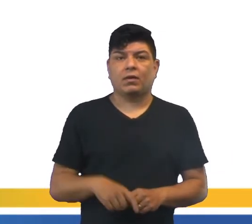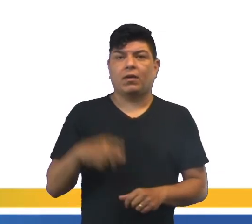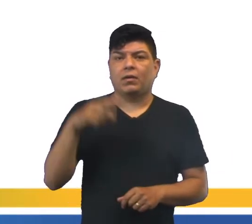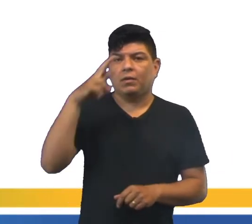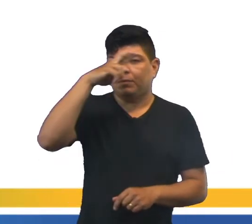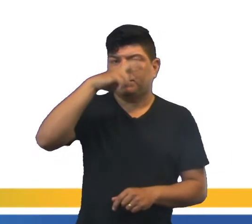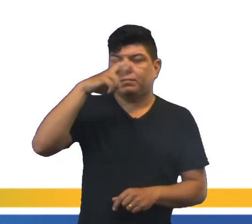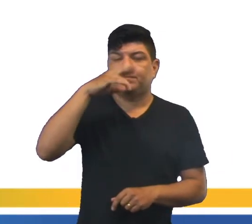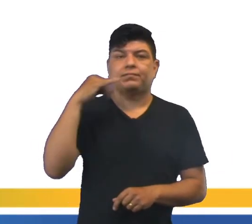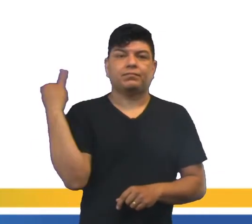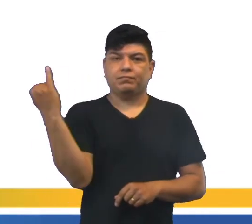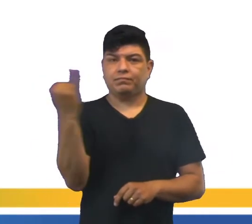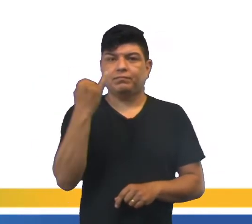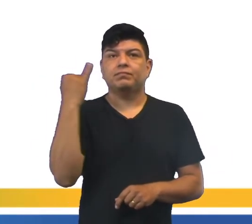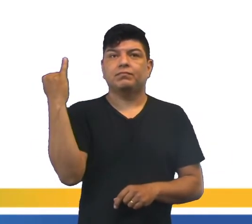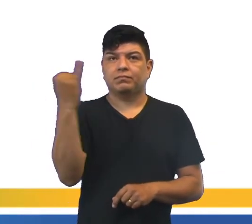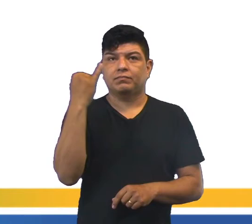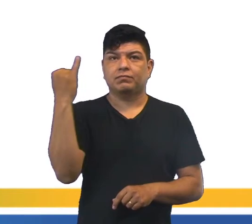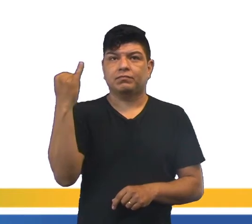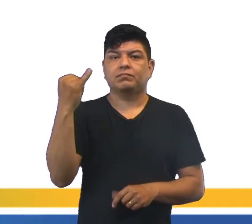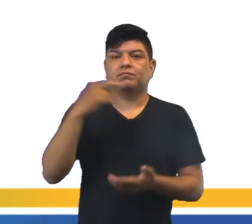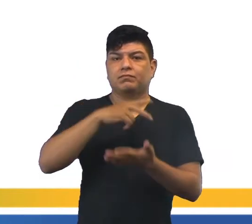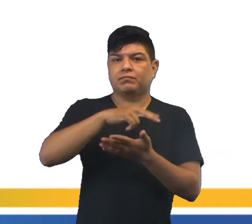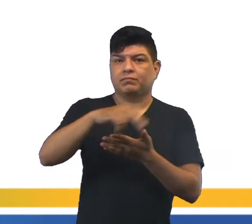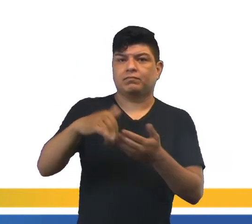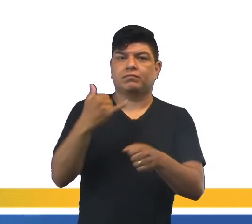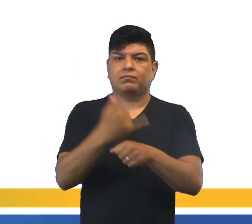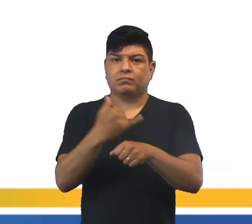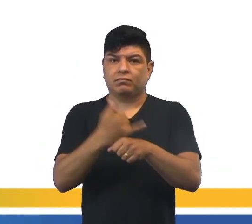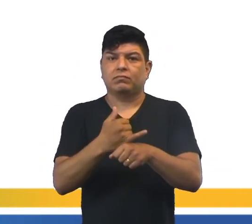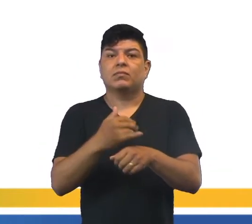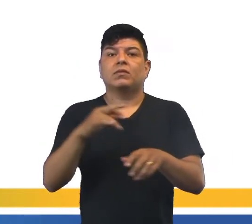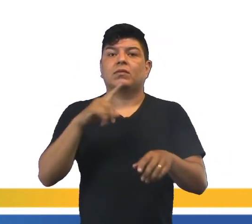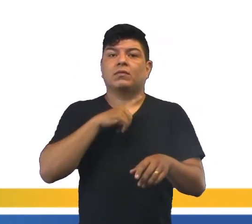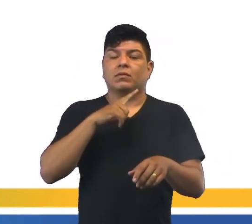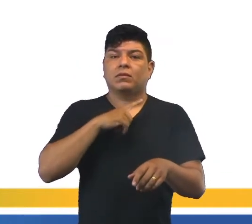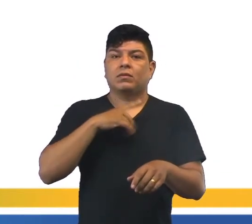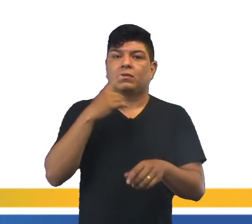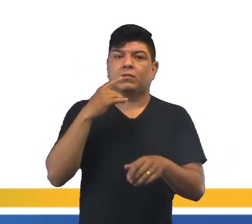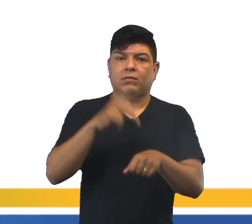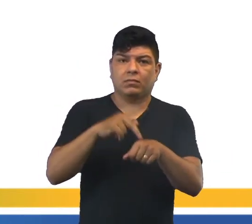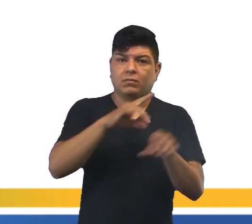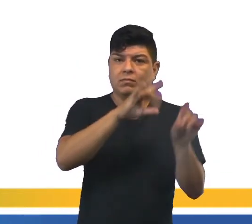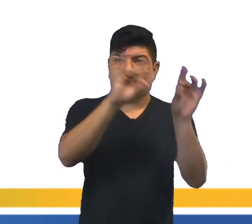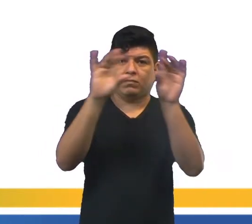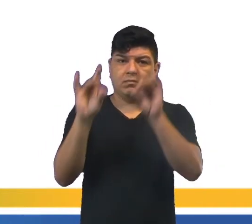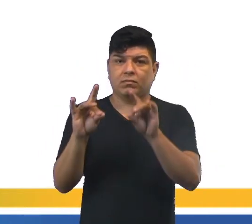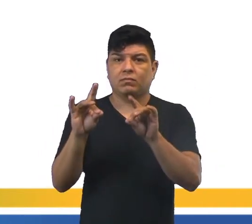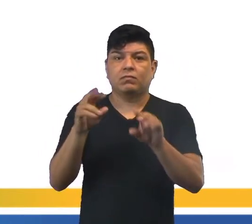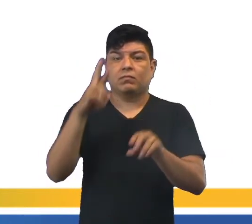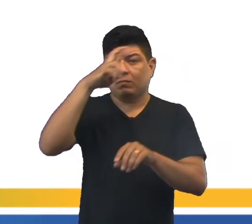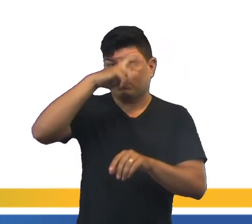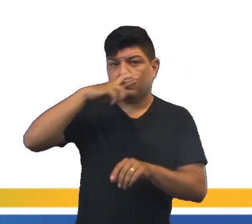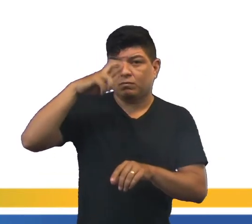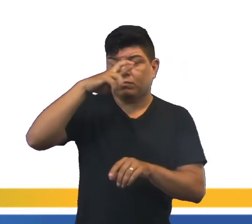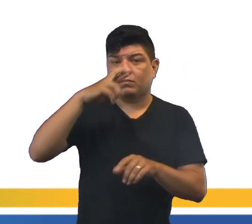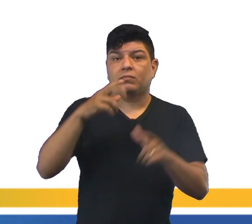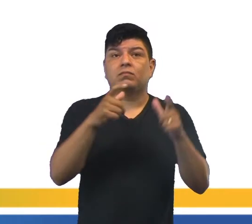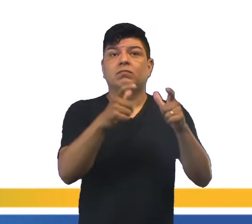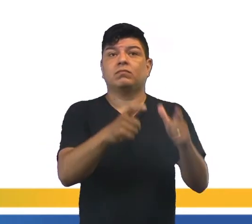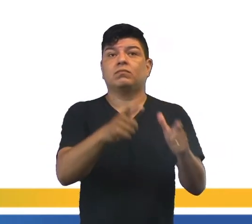aqui a importância dos metais, minerais e também conservantes, que têm a propriedade de metal, você observa aqui essas áreas